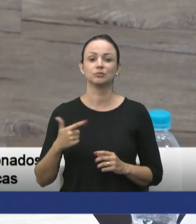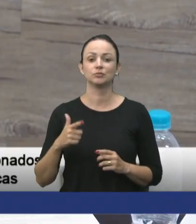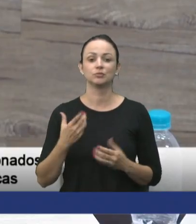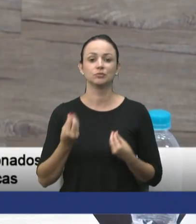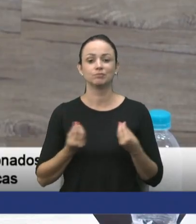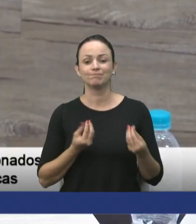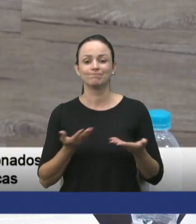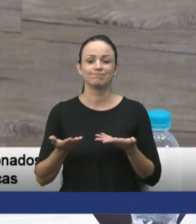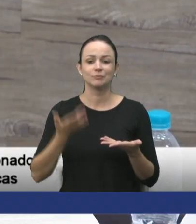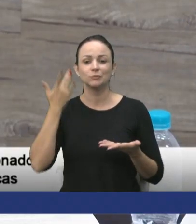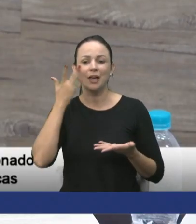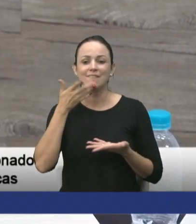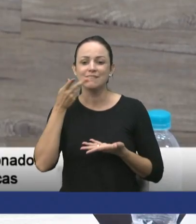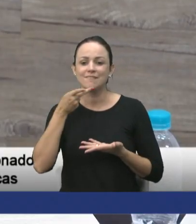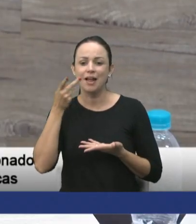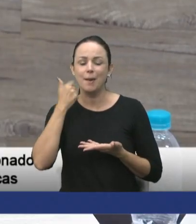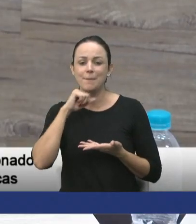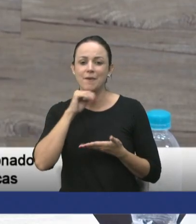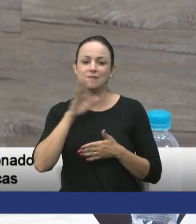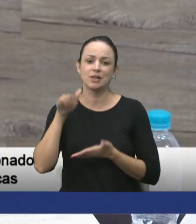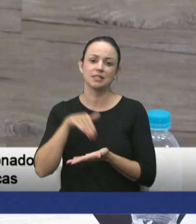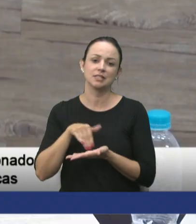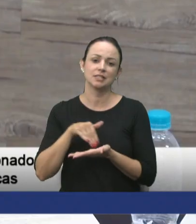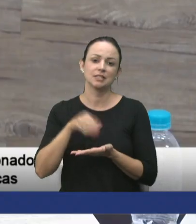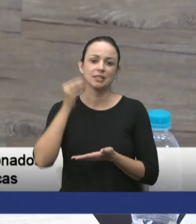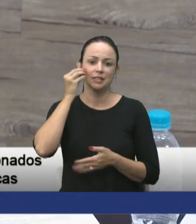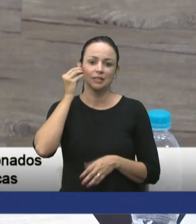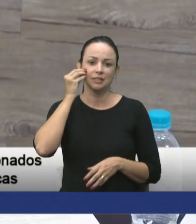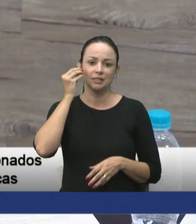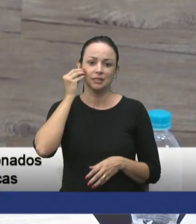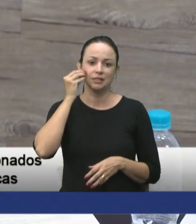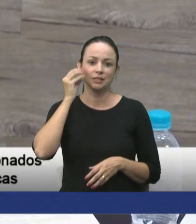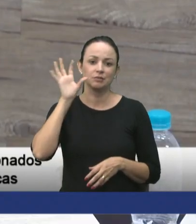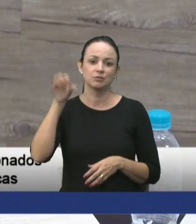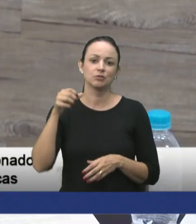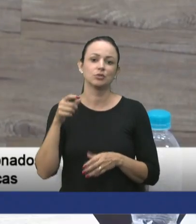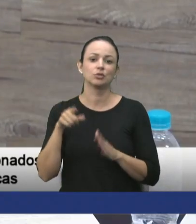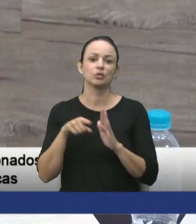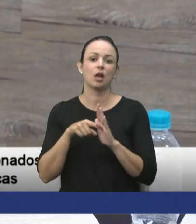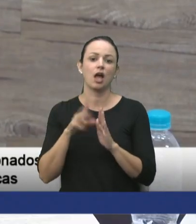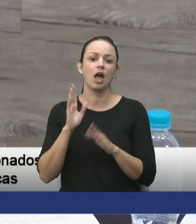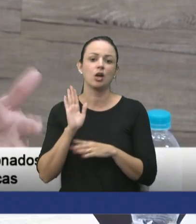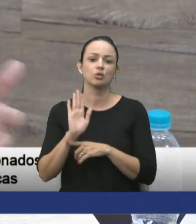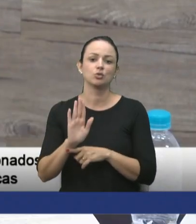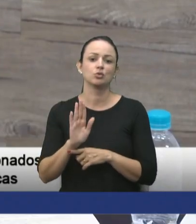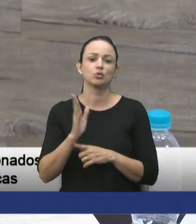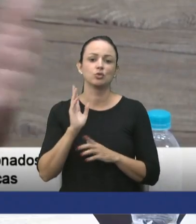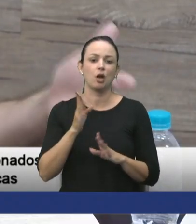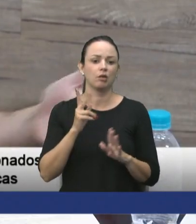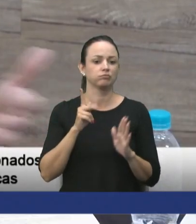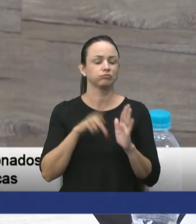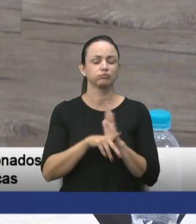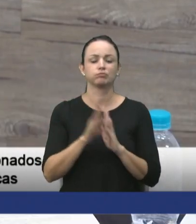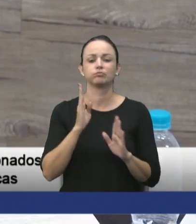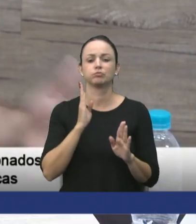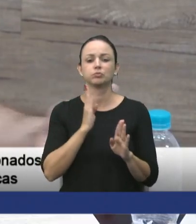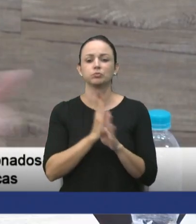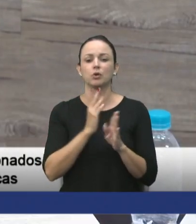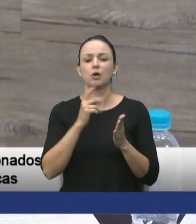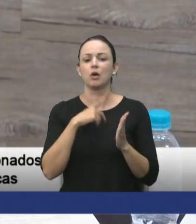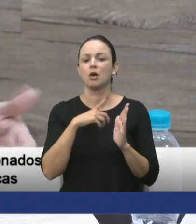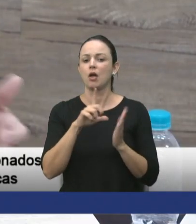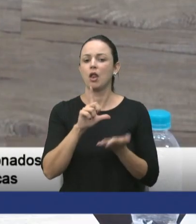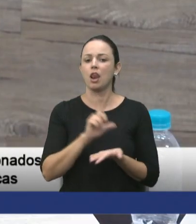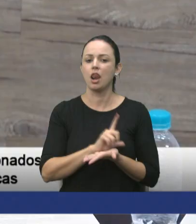falar com a mãe foi à secretaria, tentando buscar ajuda, já com prognóstico. Eu não sei se a minha criança é especial, se eu